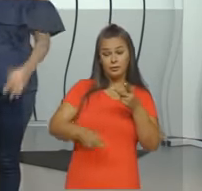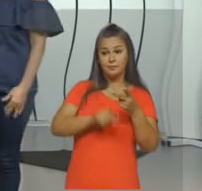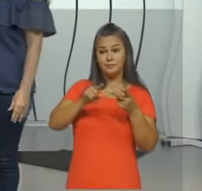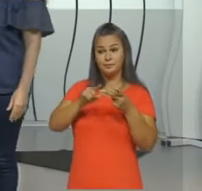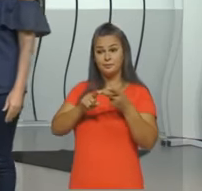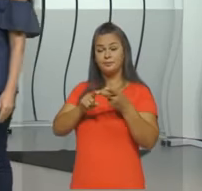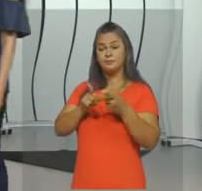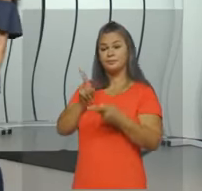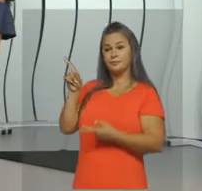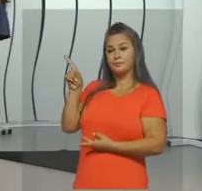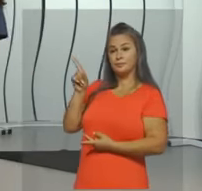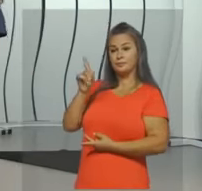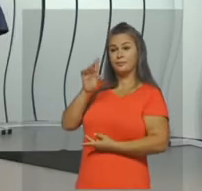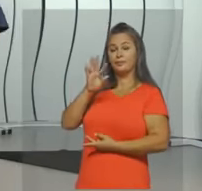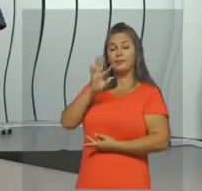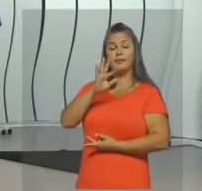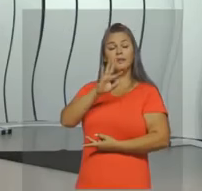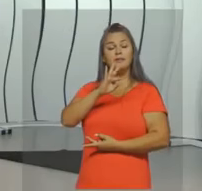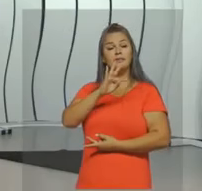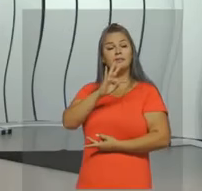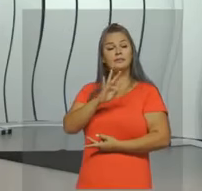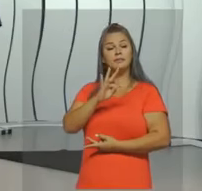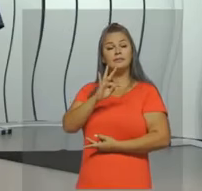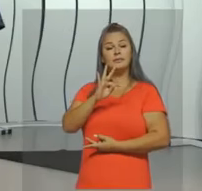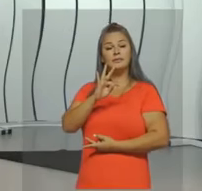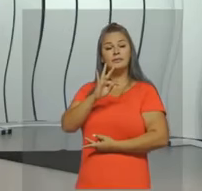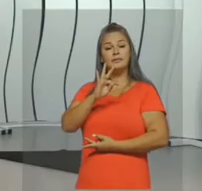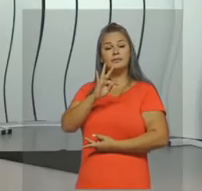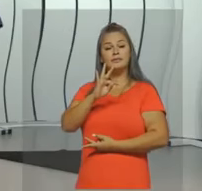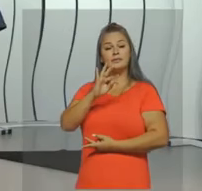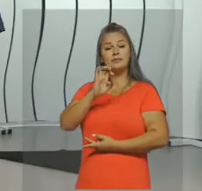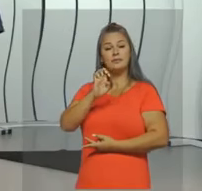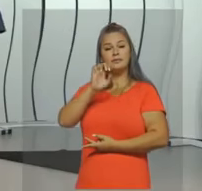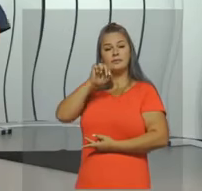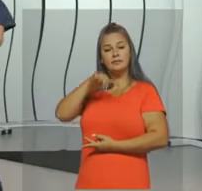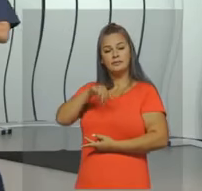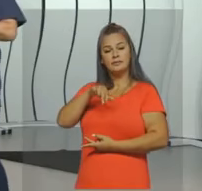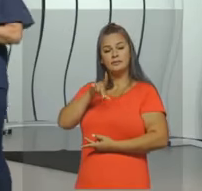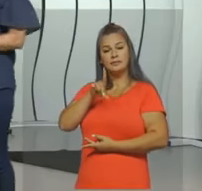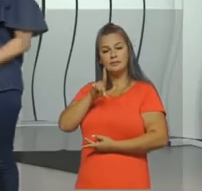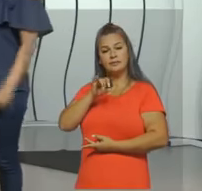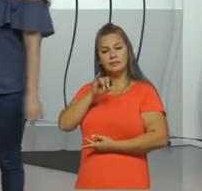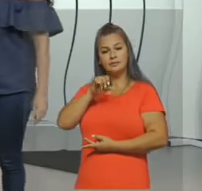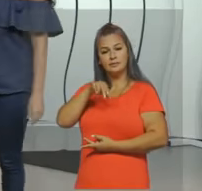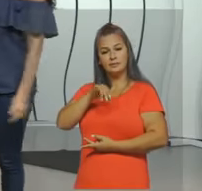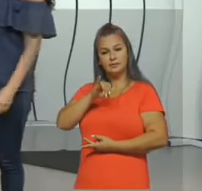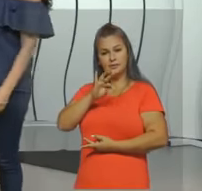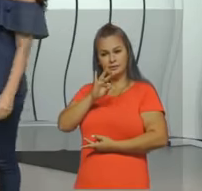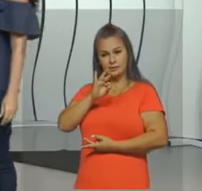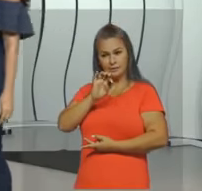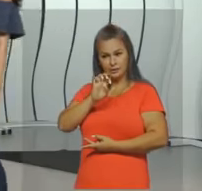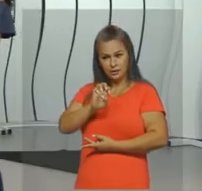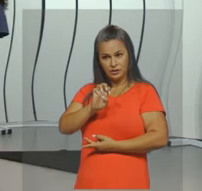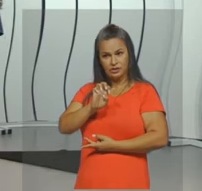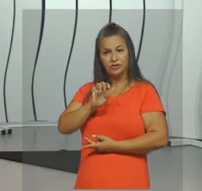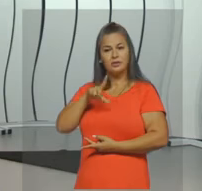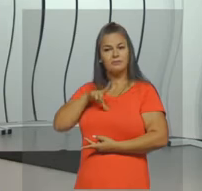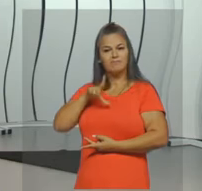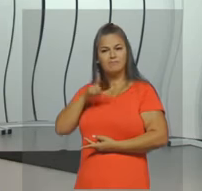todo um tratamento. O tendão, lembra que ele liga o osso, o músculo ao osso, né? Ele pode também ter aí uma